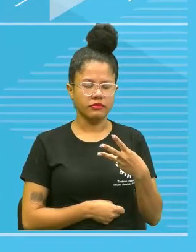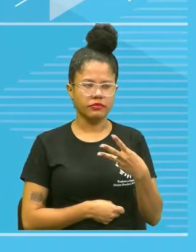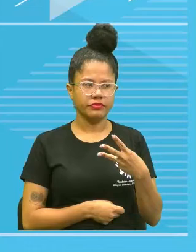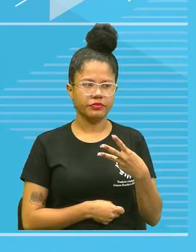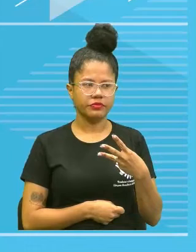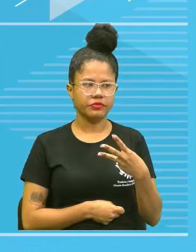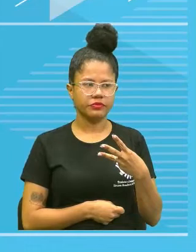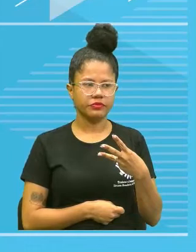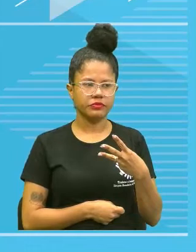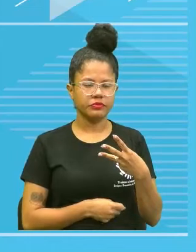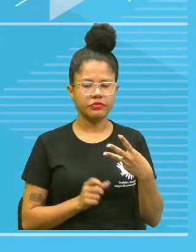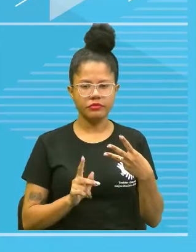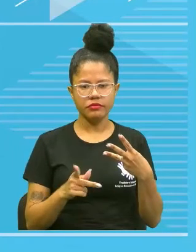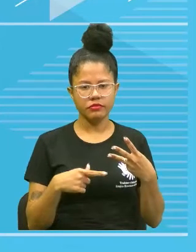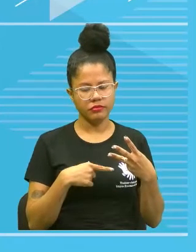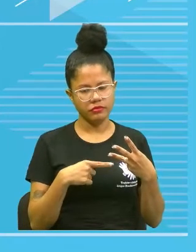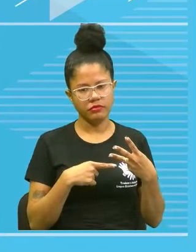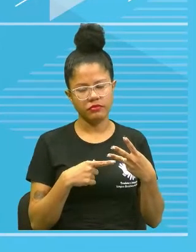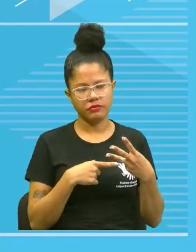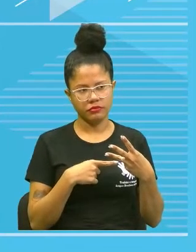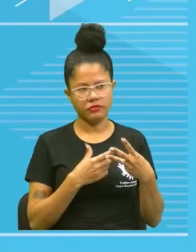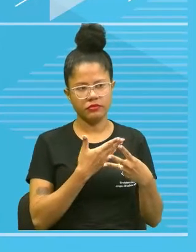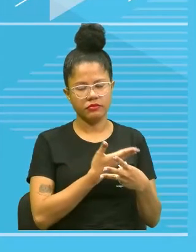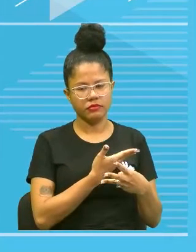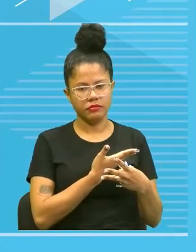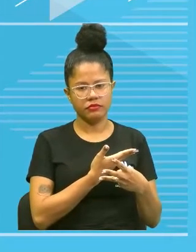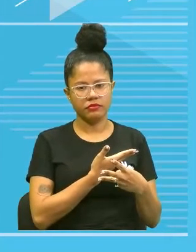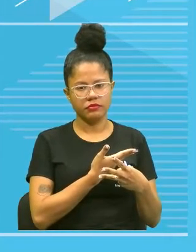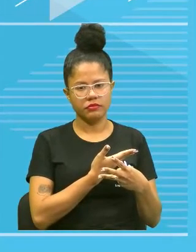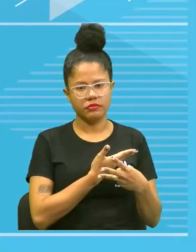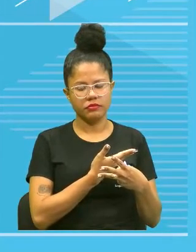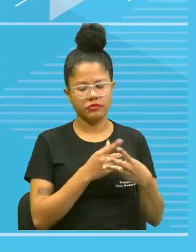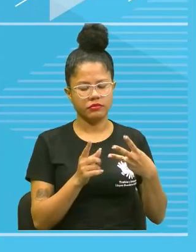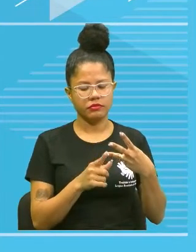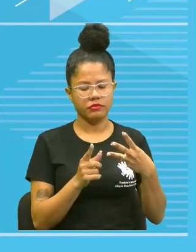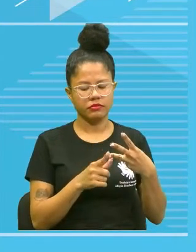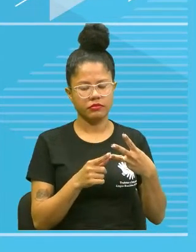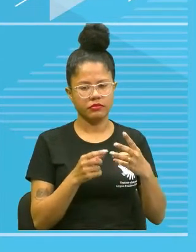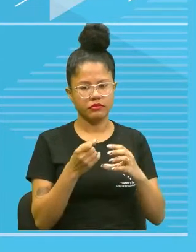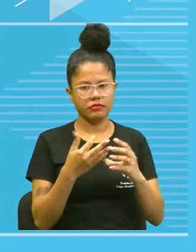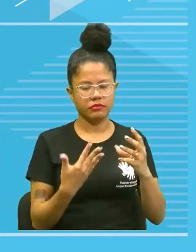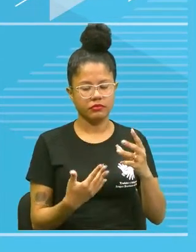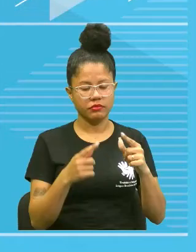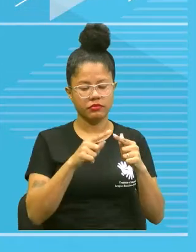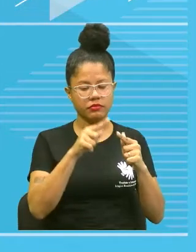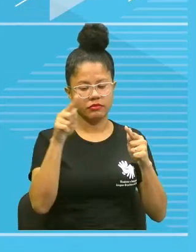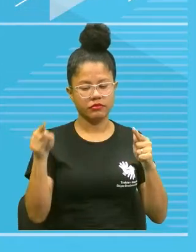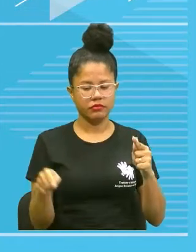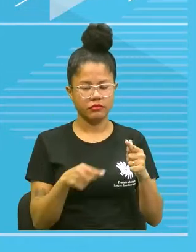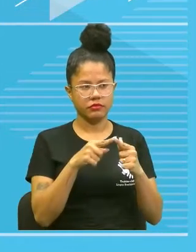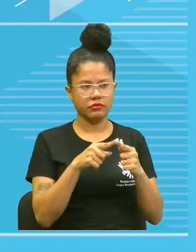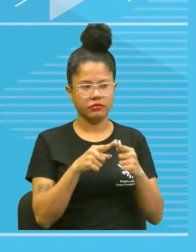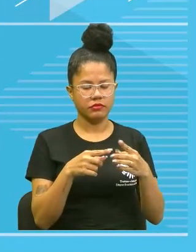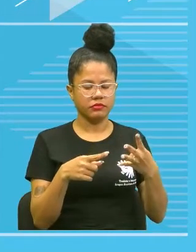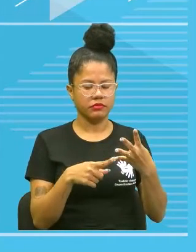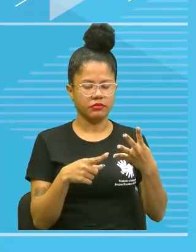Sempre ele vai sofrer essa compressão isotérmica como terceira característica do ciclo. E